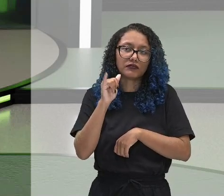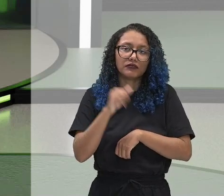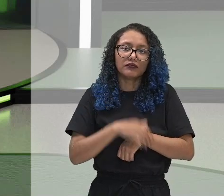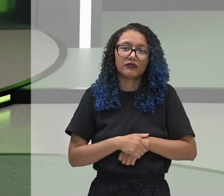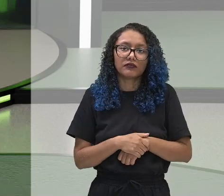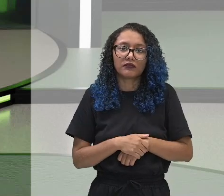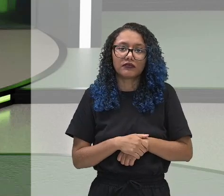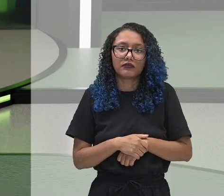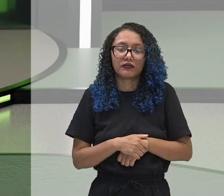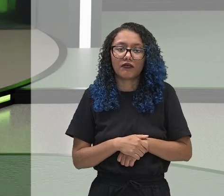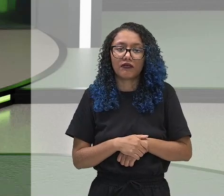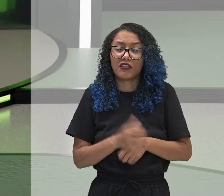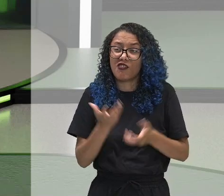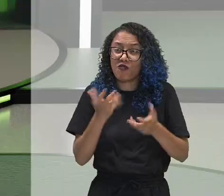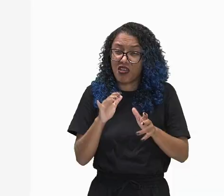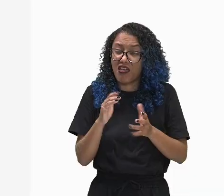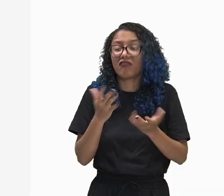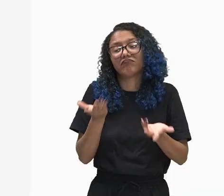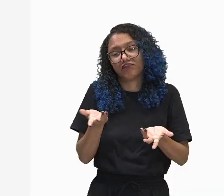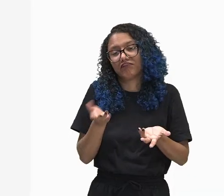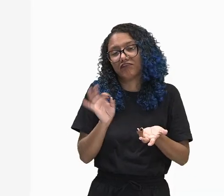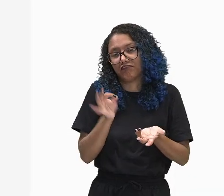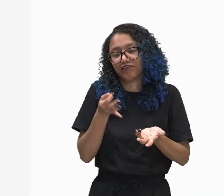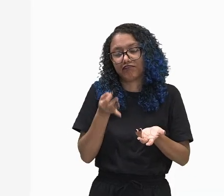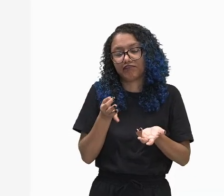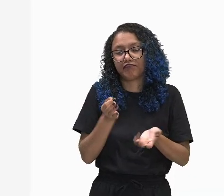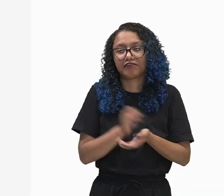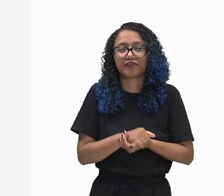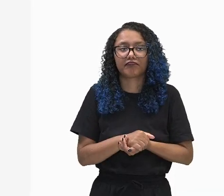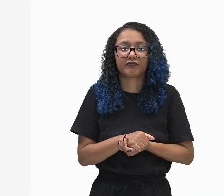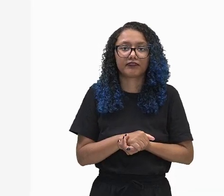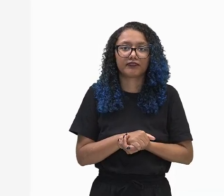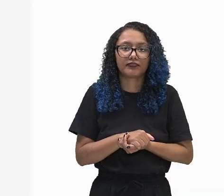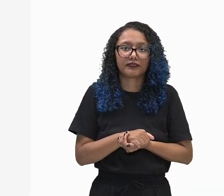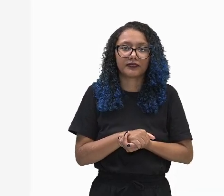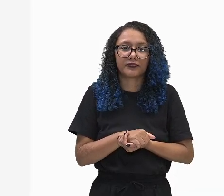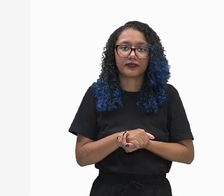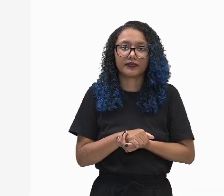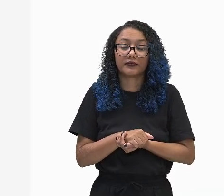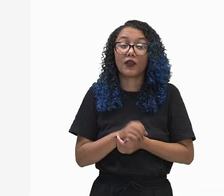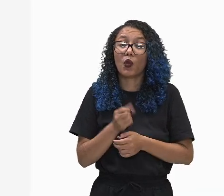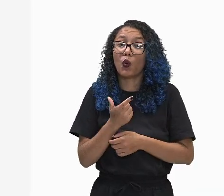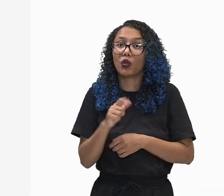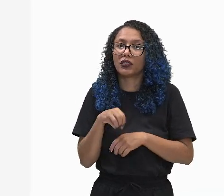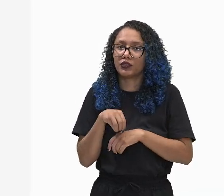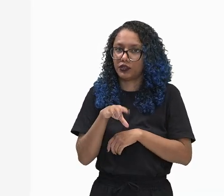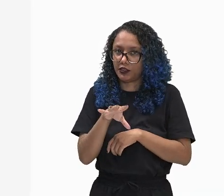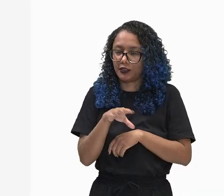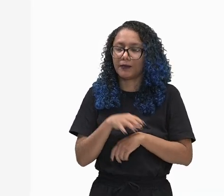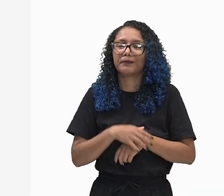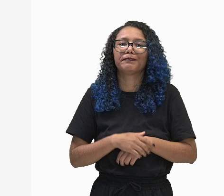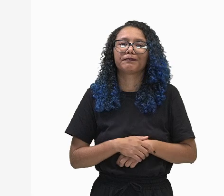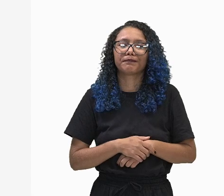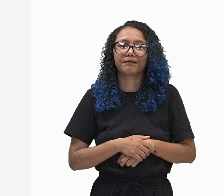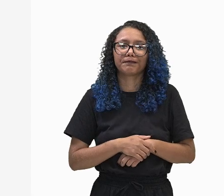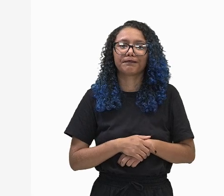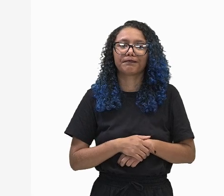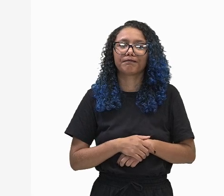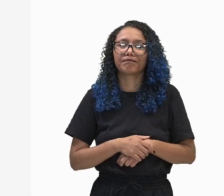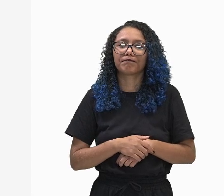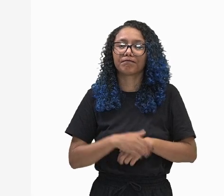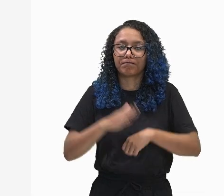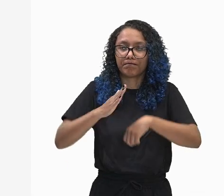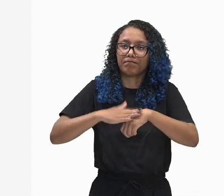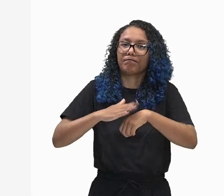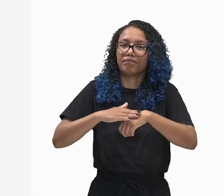deseja para a nossa saúde. A outra situação que eu vou dar como dica para vocês é o autoexame das